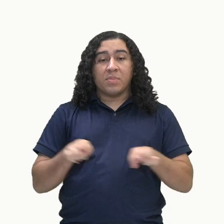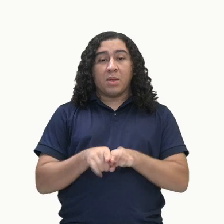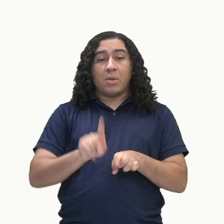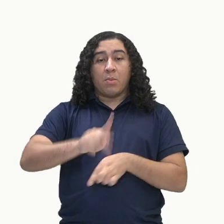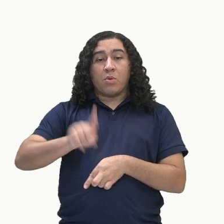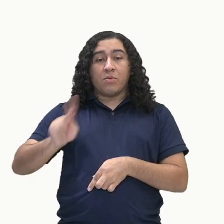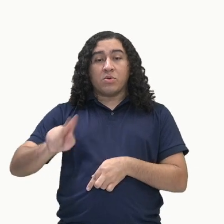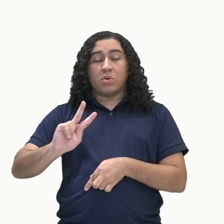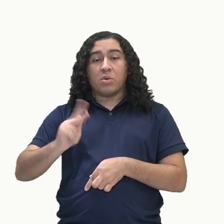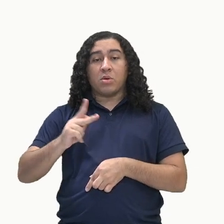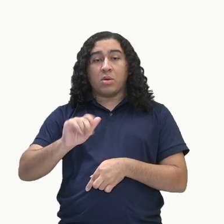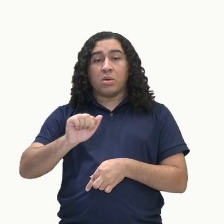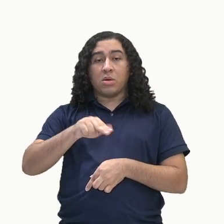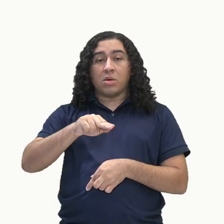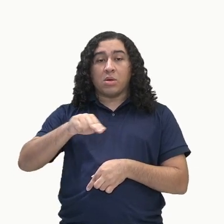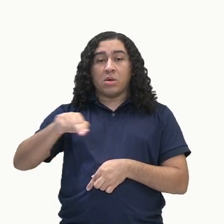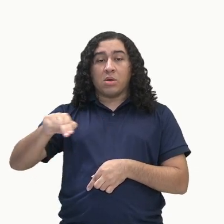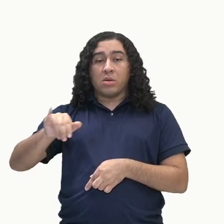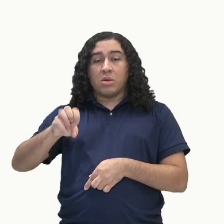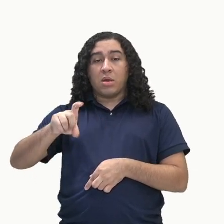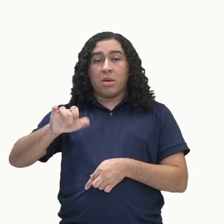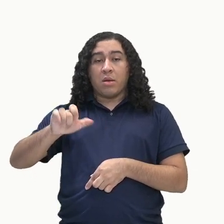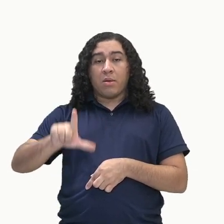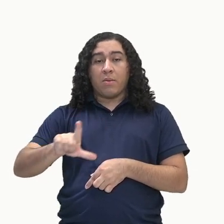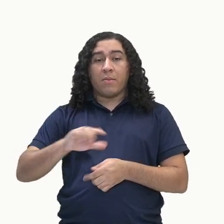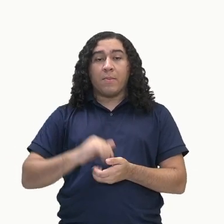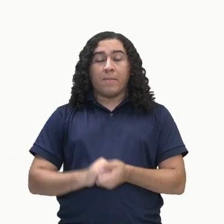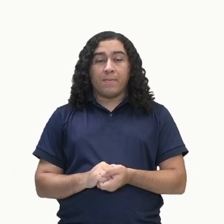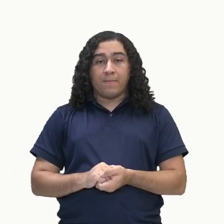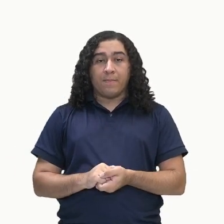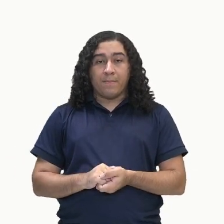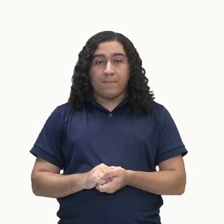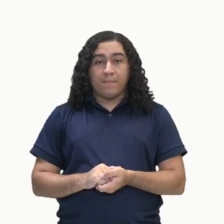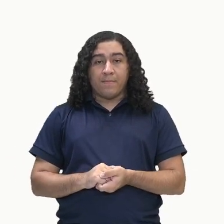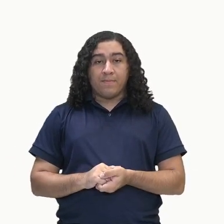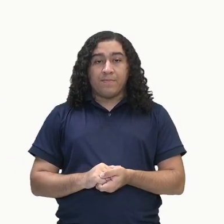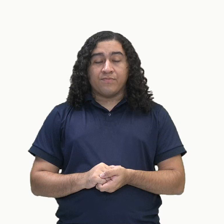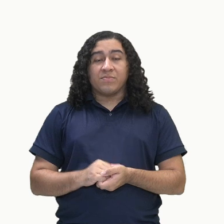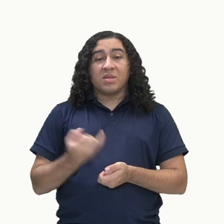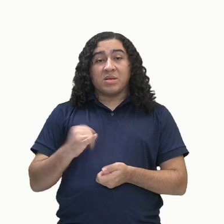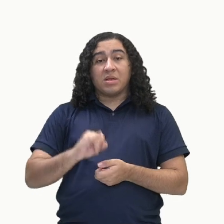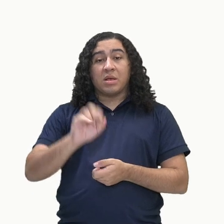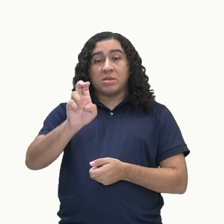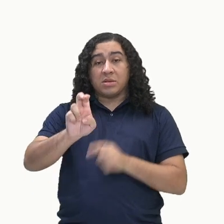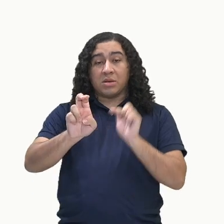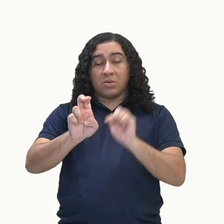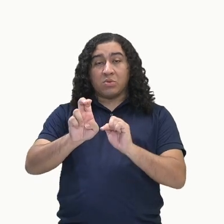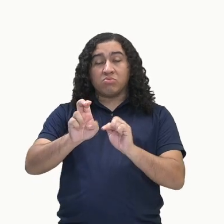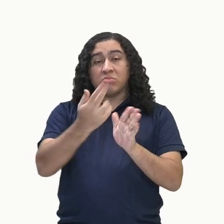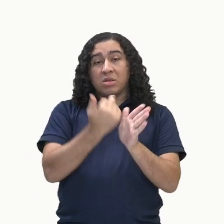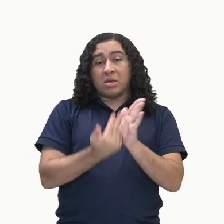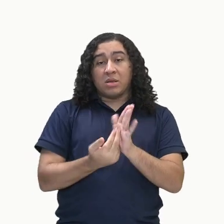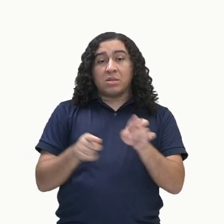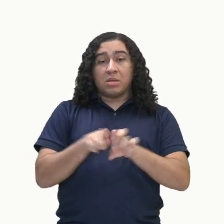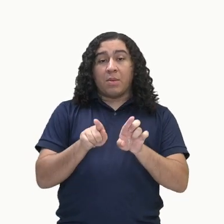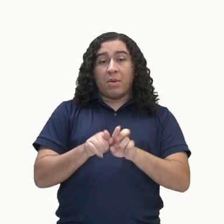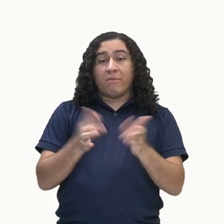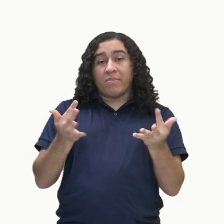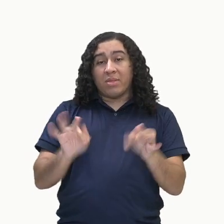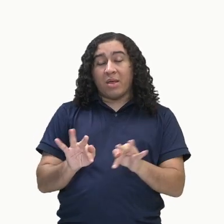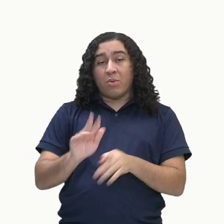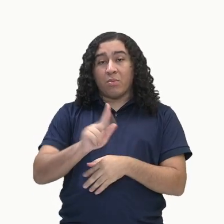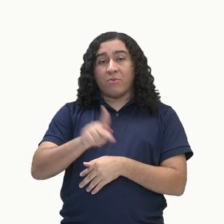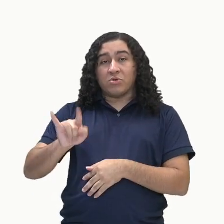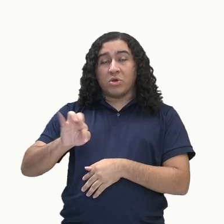Professor Aniel, 5 lados, desenhando aí o pentágono. E para finalizar, aqui o professor